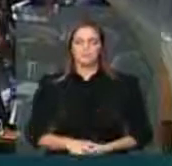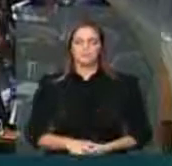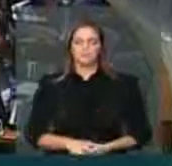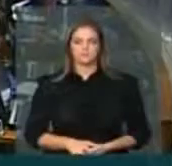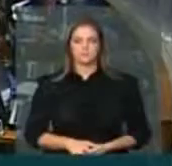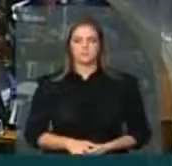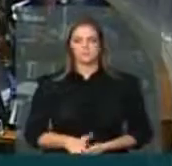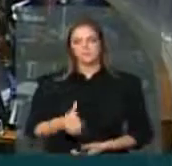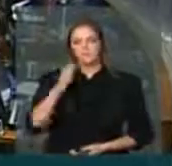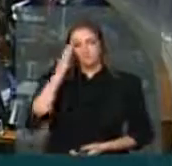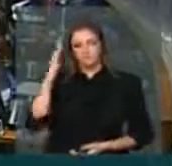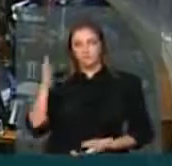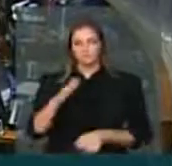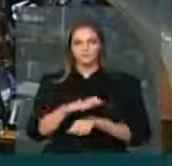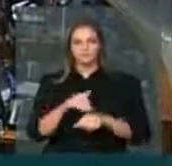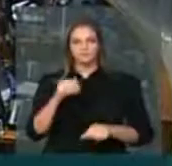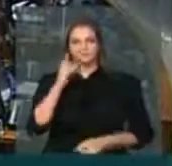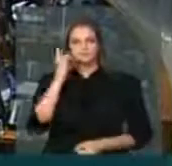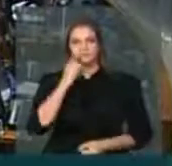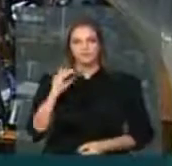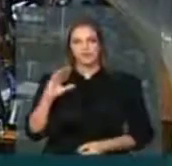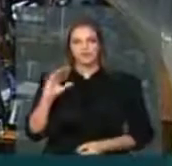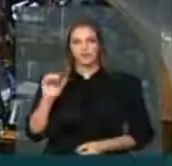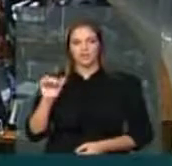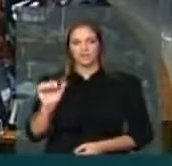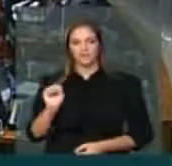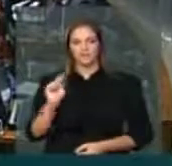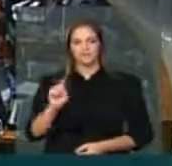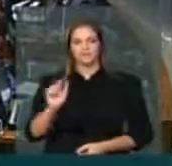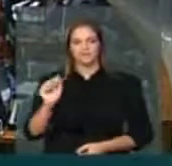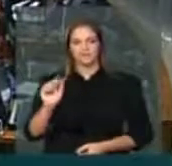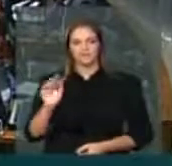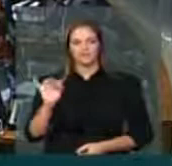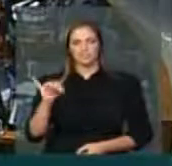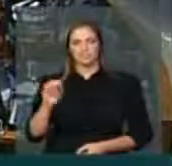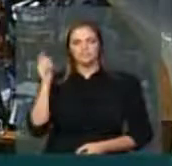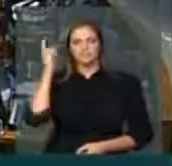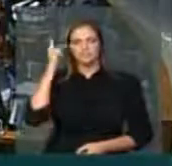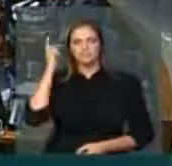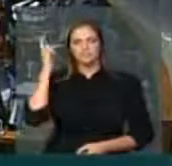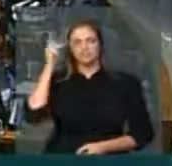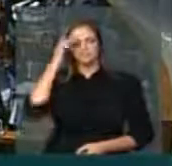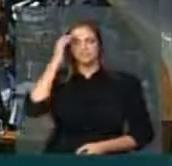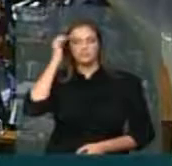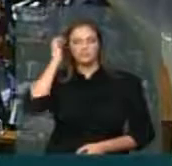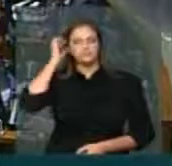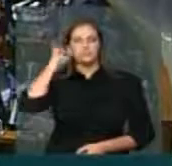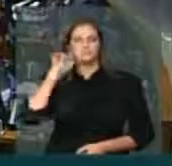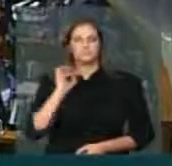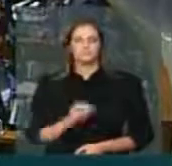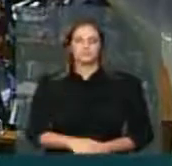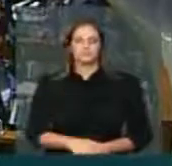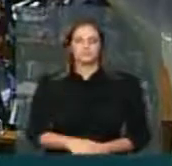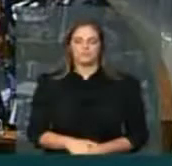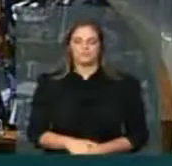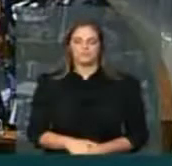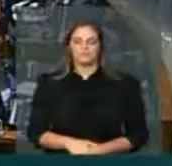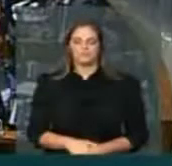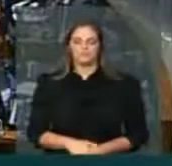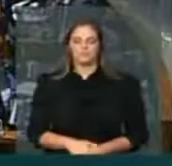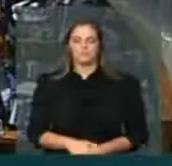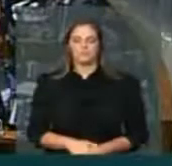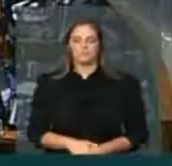Obrigado, senhor deputado. Com a palavra, novo deputado Carlos Aratino, São Paulo. Grande deputado.